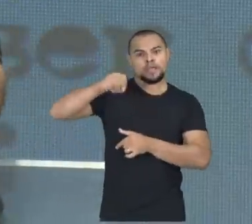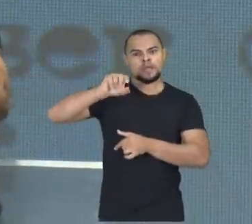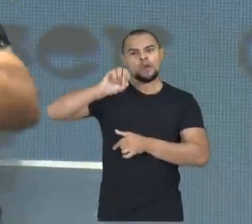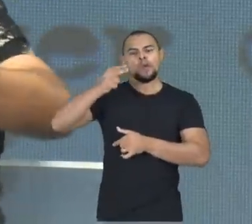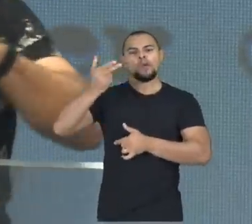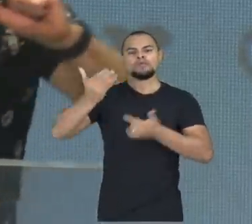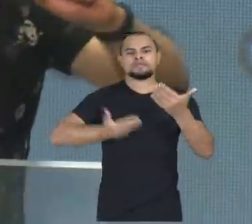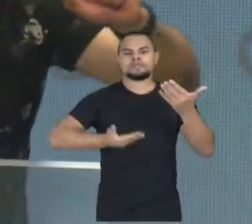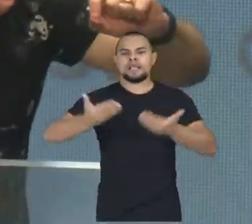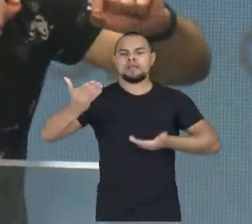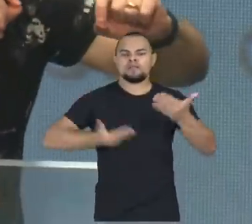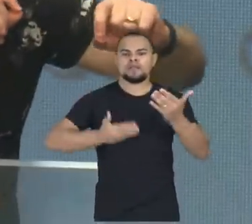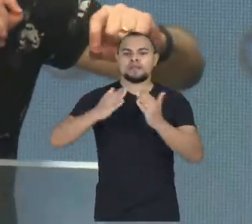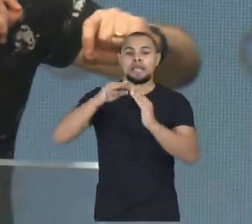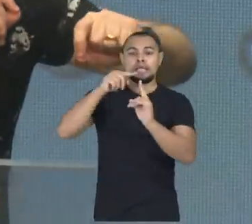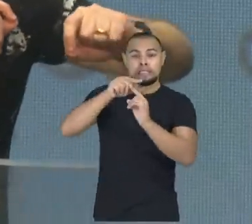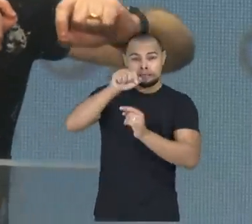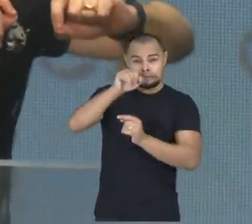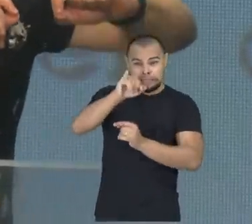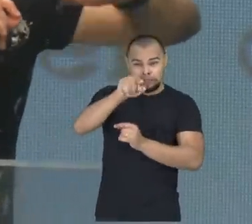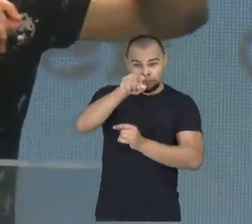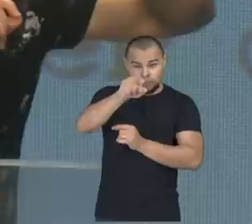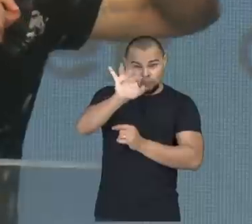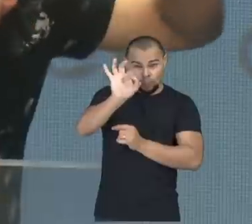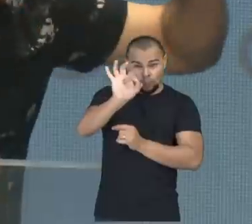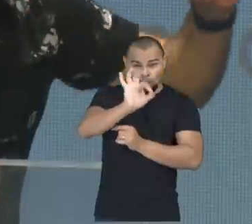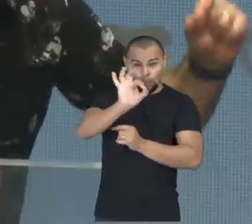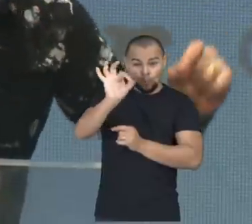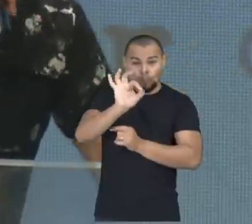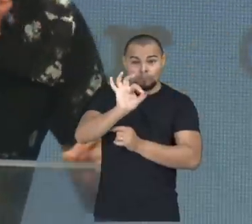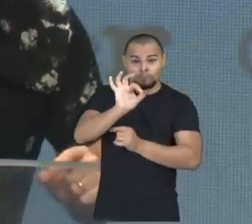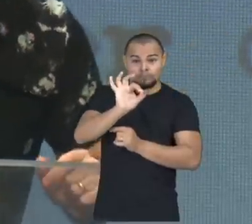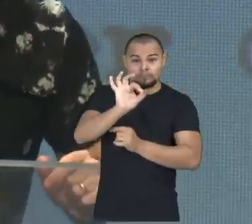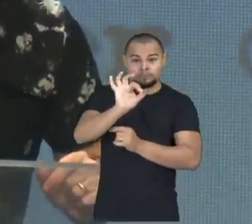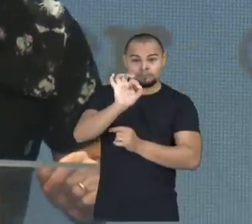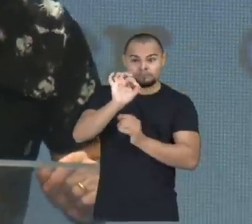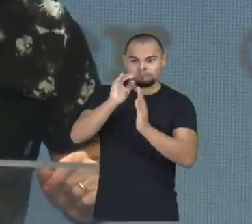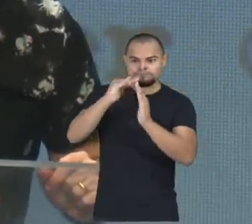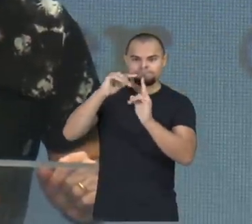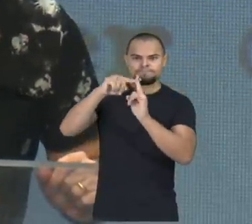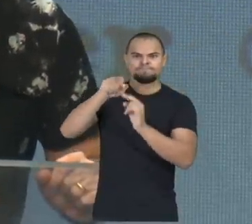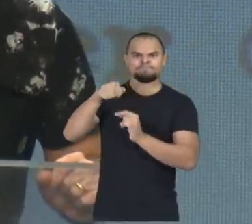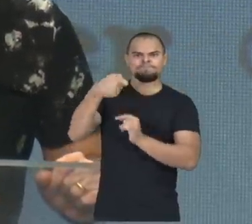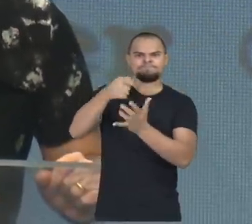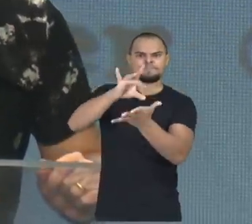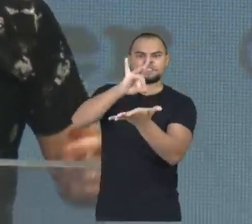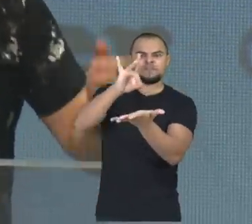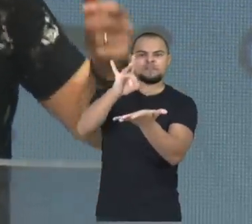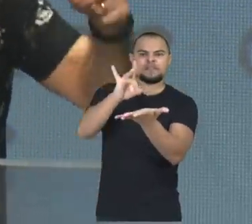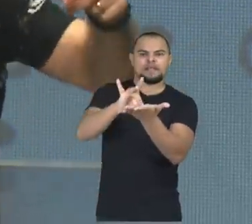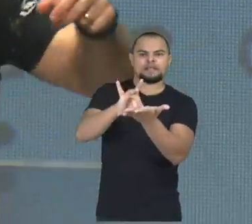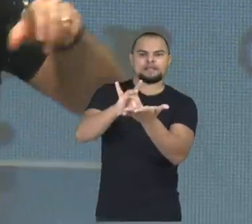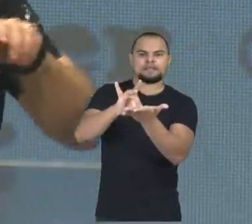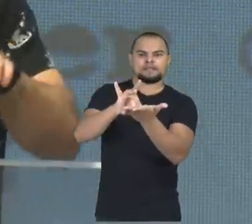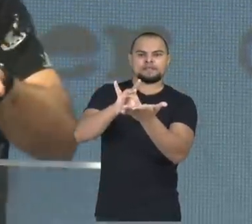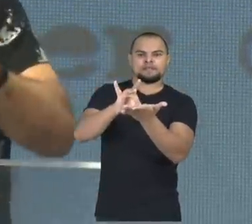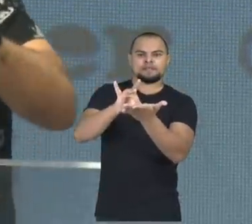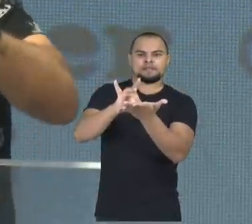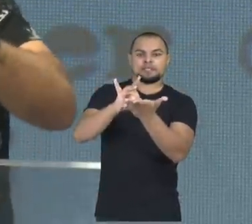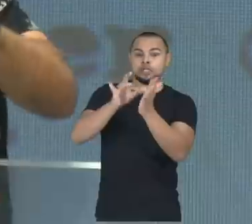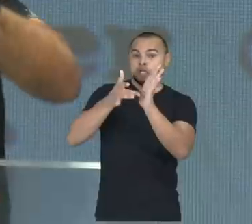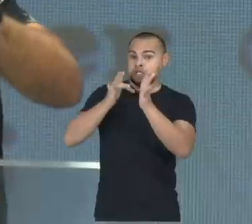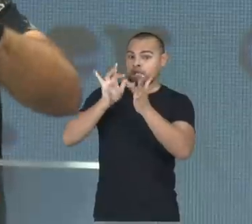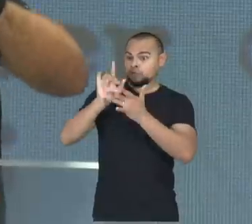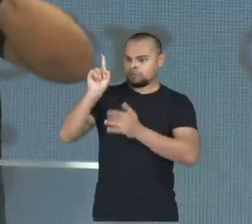na igreja, se você não for a igreja sobre a qual Jesus